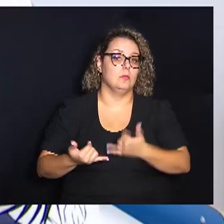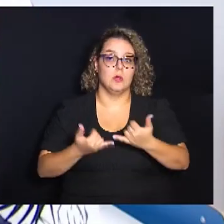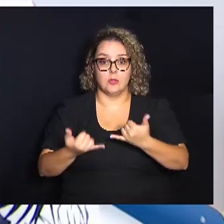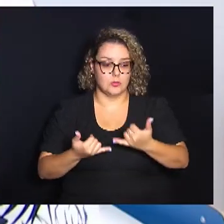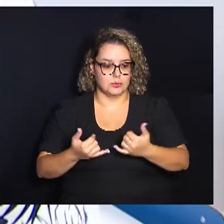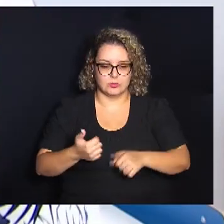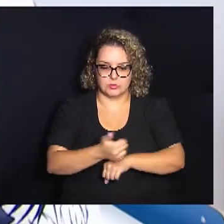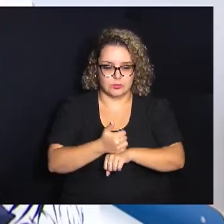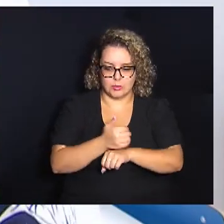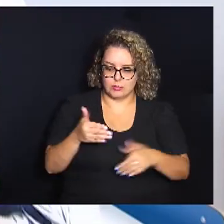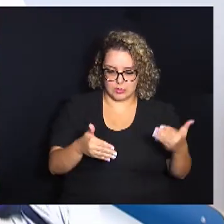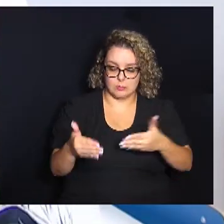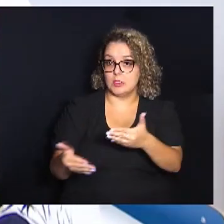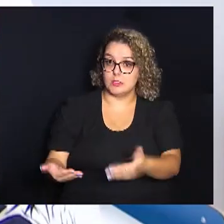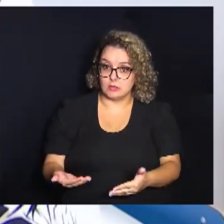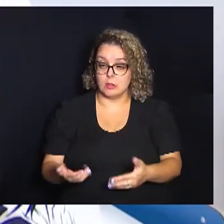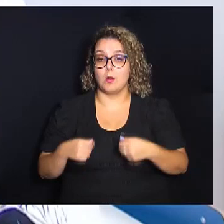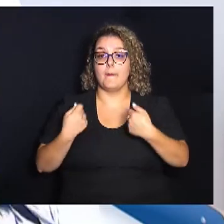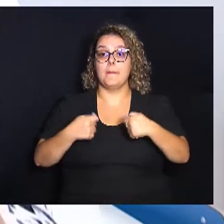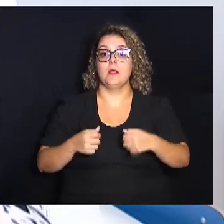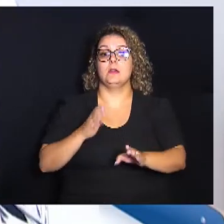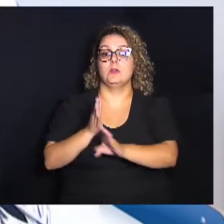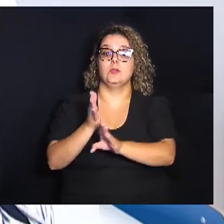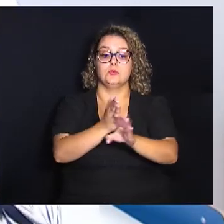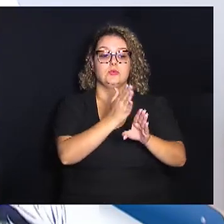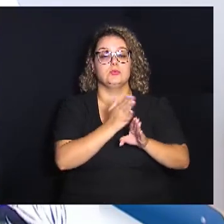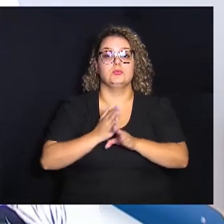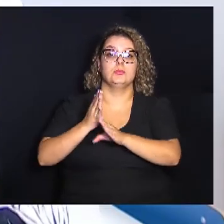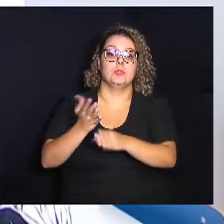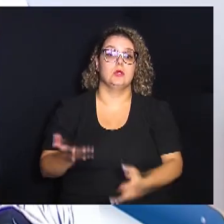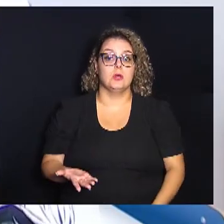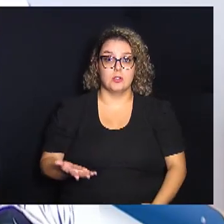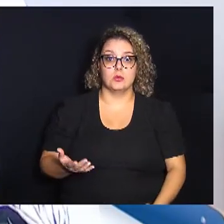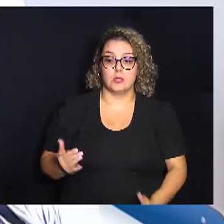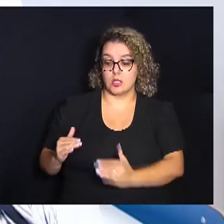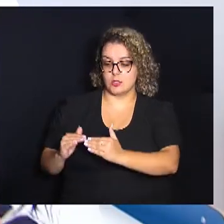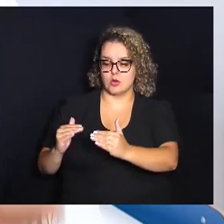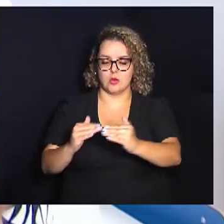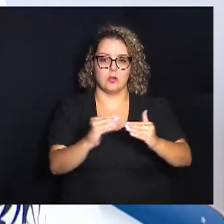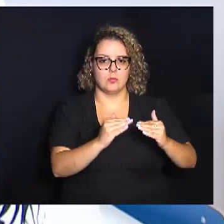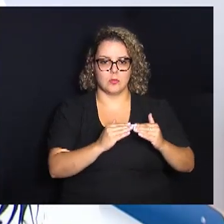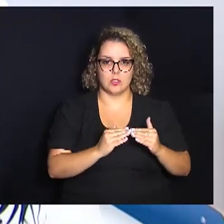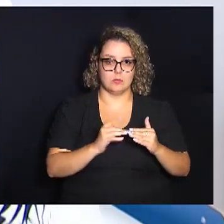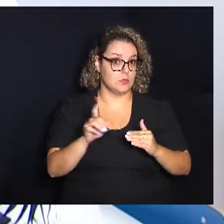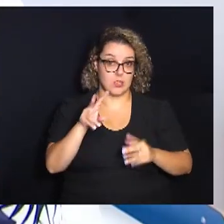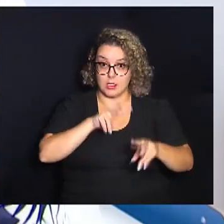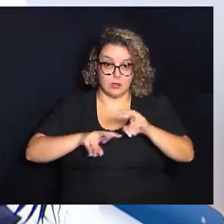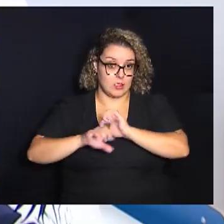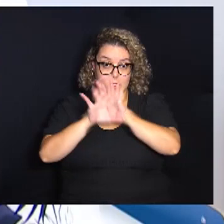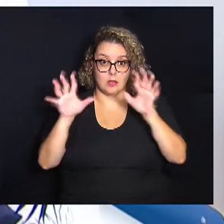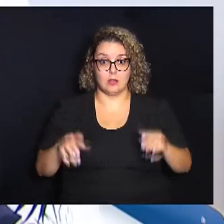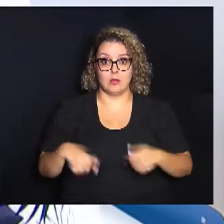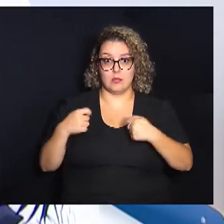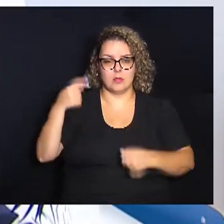os participantes, eles precisam encontrar, né, essas combinações. E elas não estão visíveis, então ele precisa